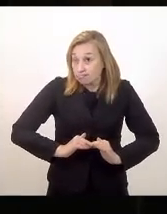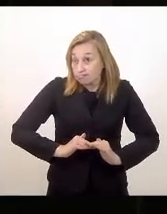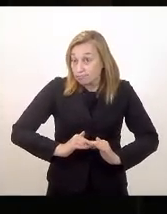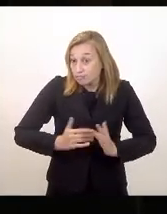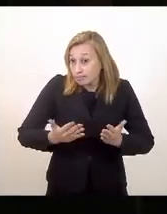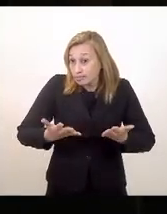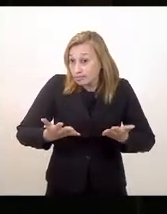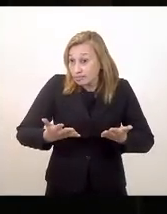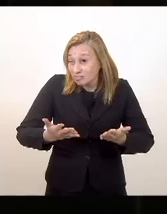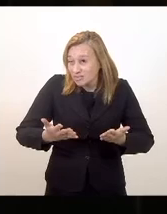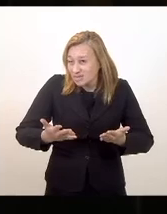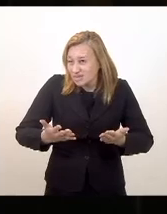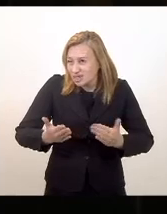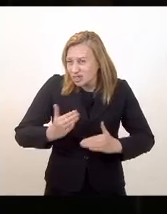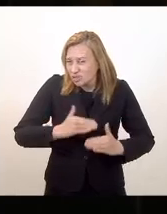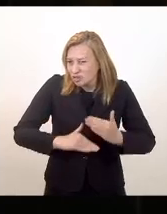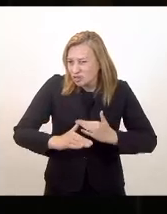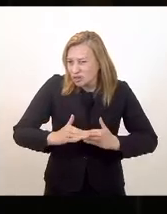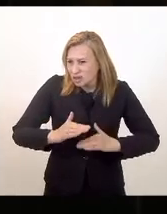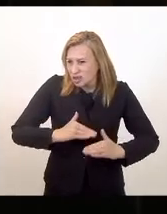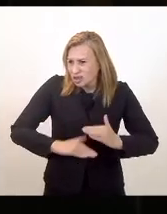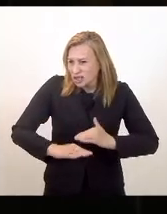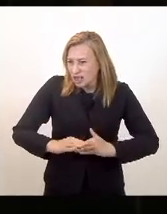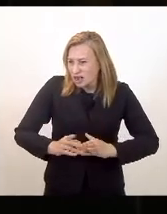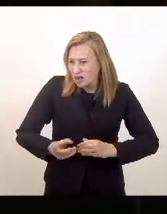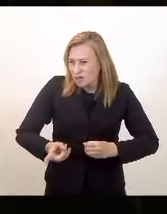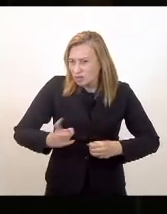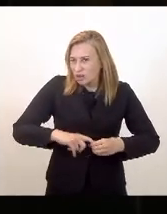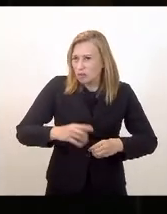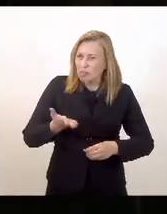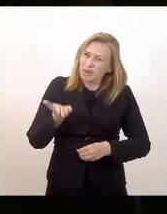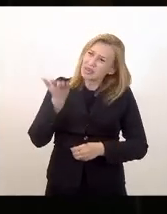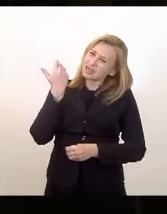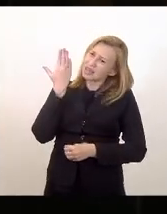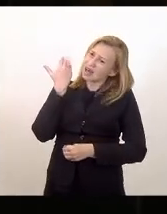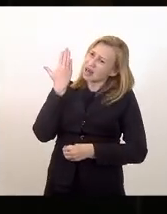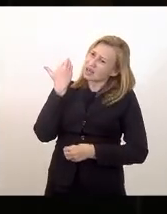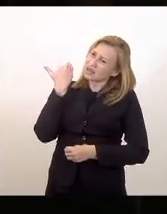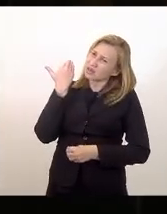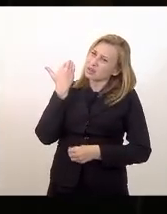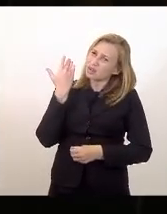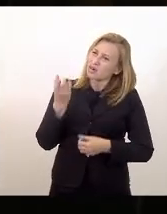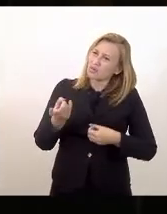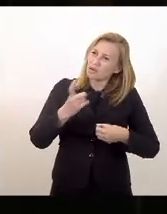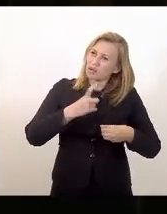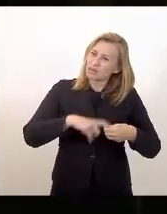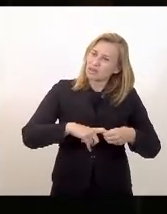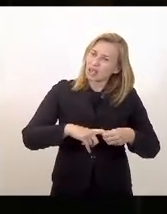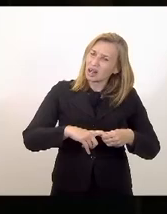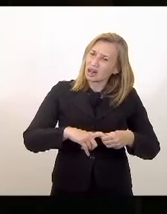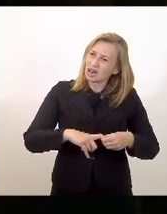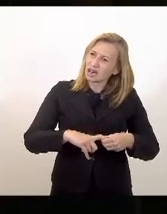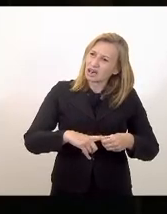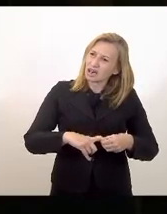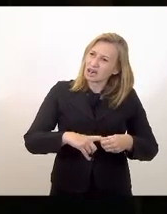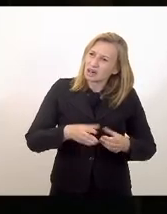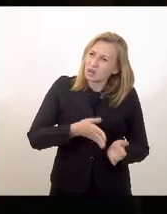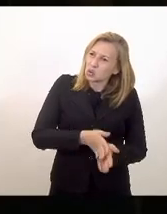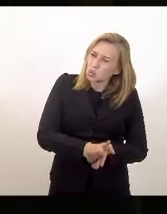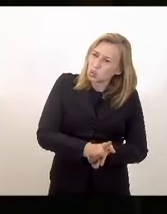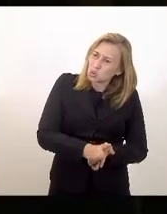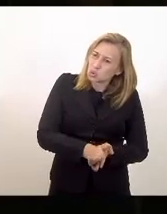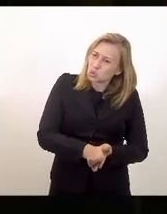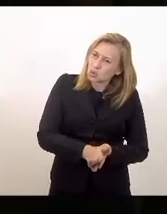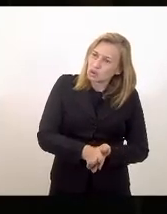tão primário, né? Quando diz de votos, quando diz das urnas eletrônicas, e quando